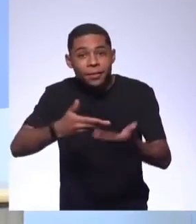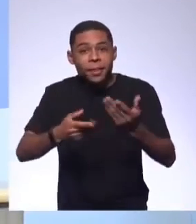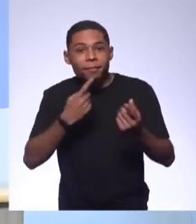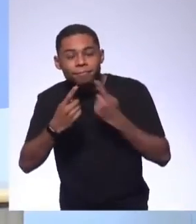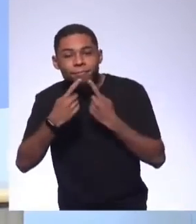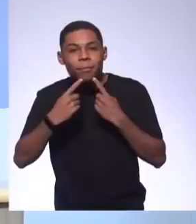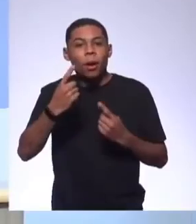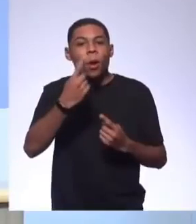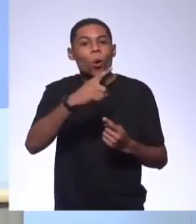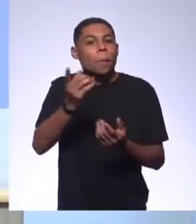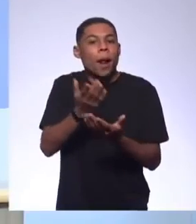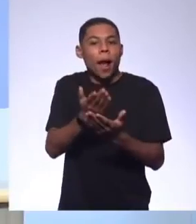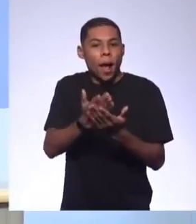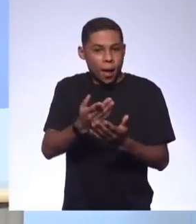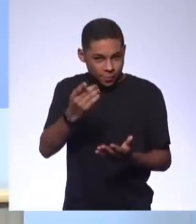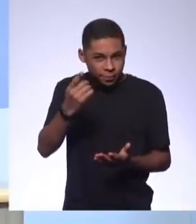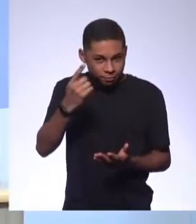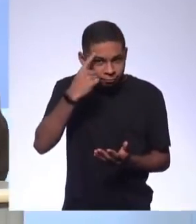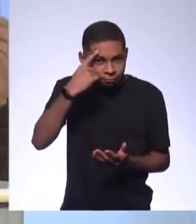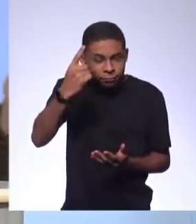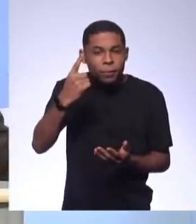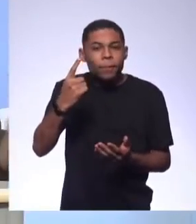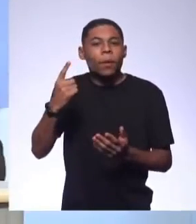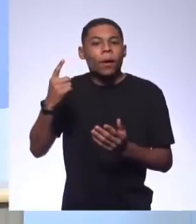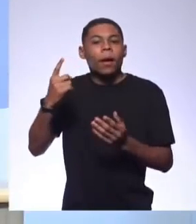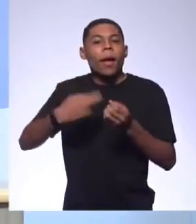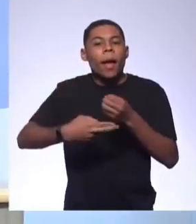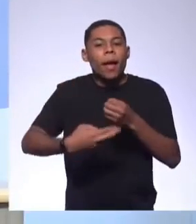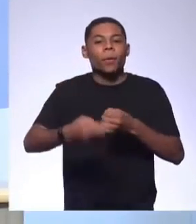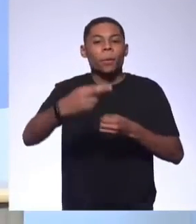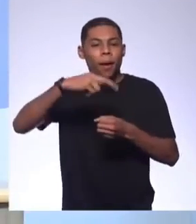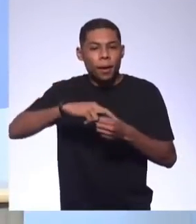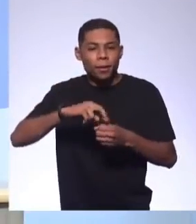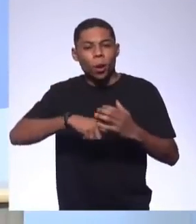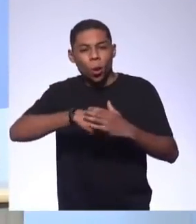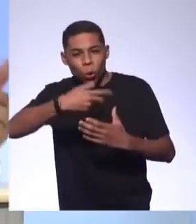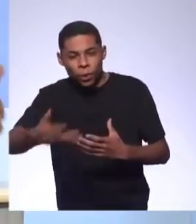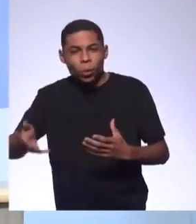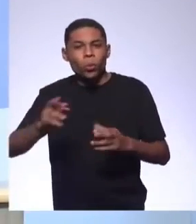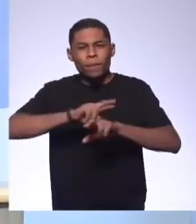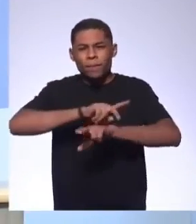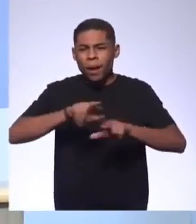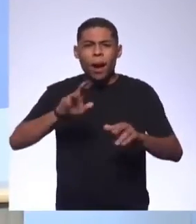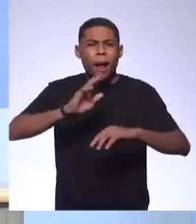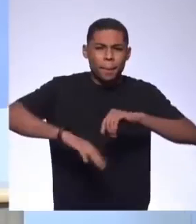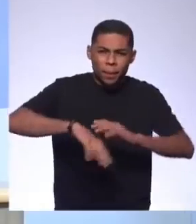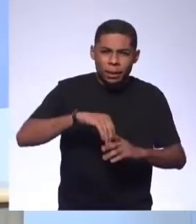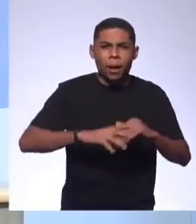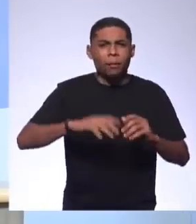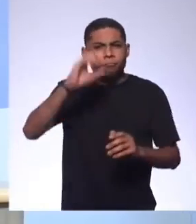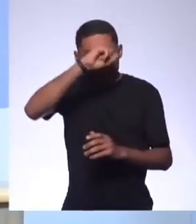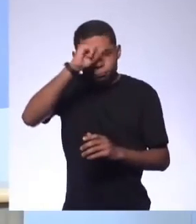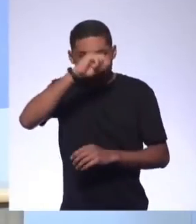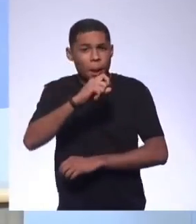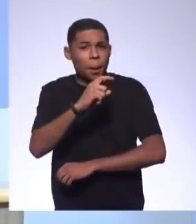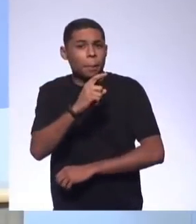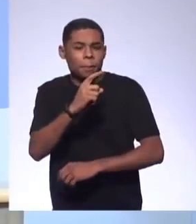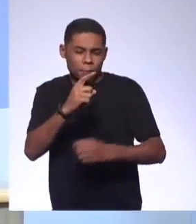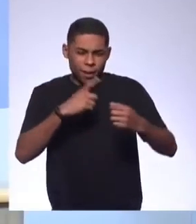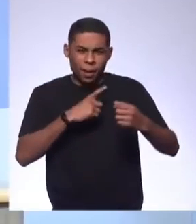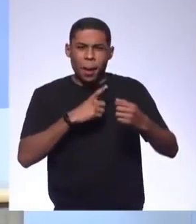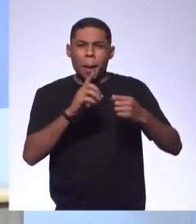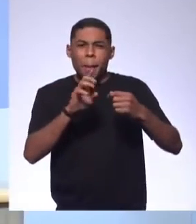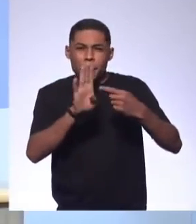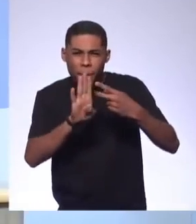a última aula das retomadas de conteúdos, das habilidades de primeiro e segundo bimestre,